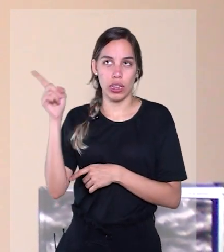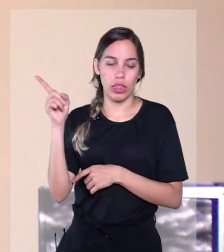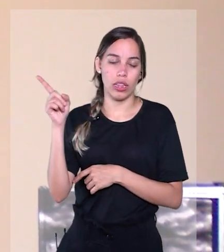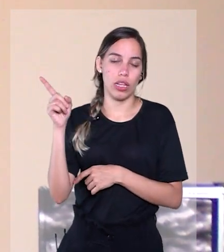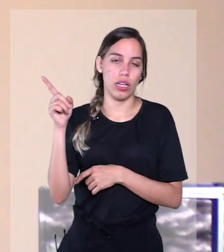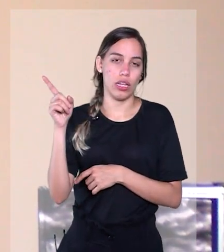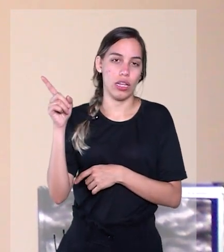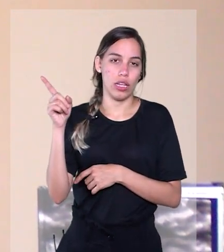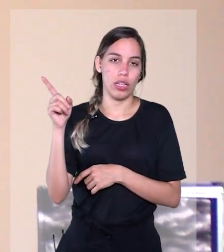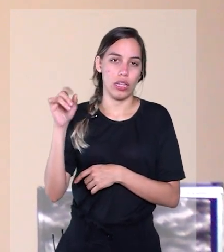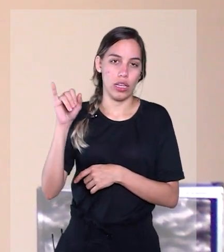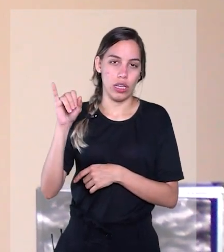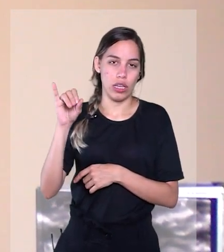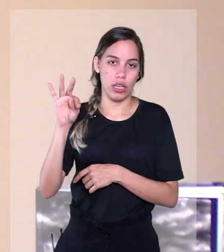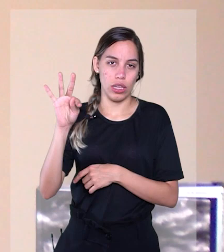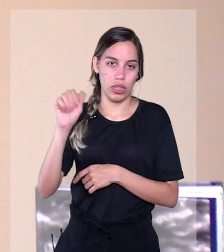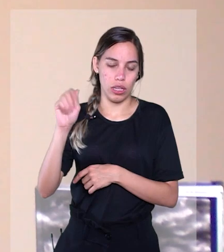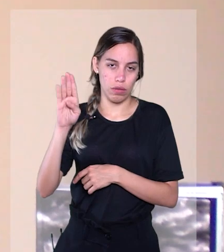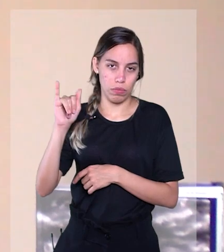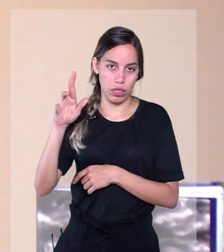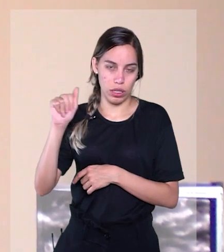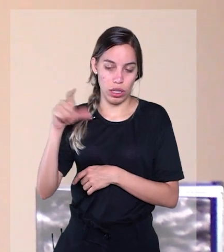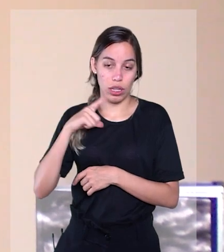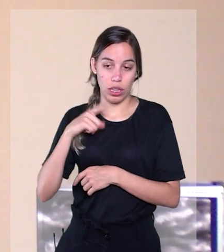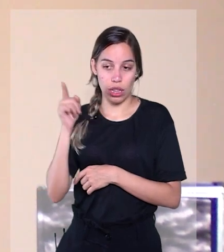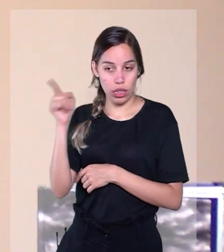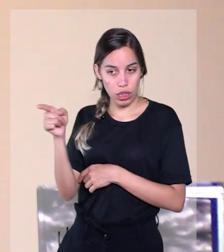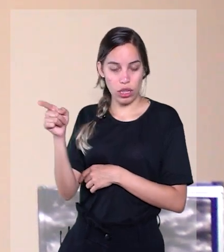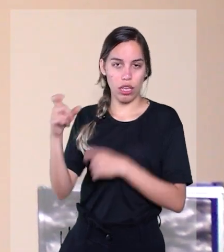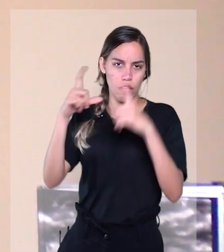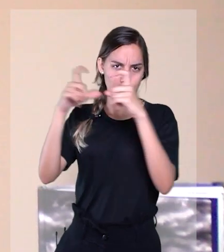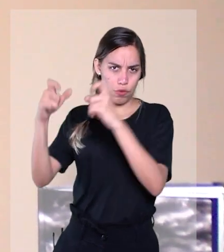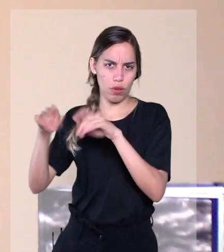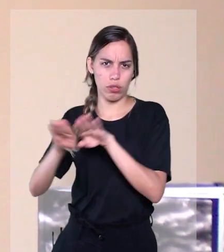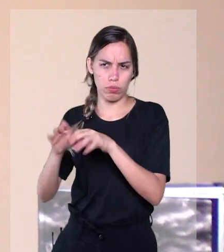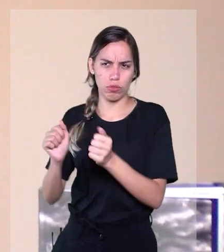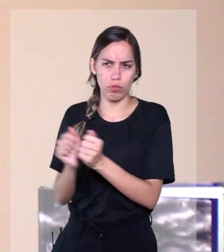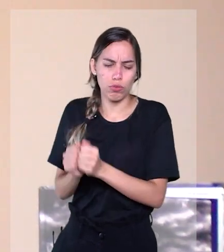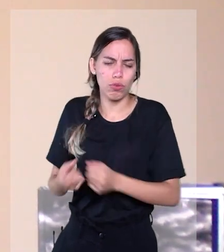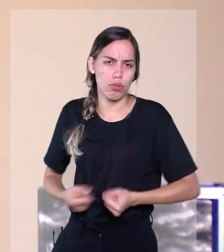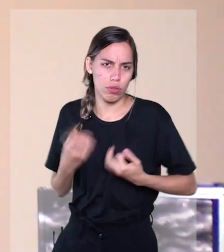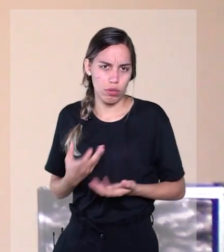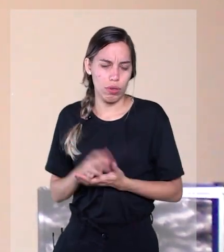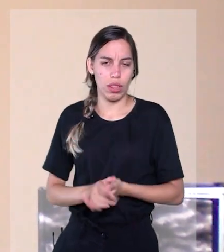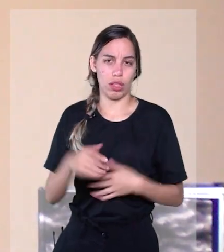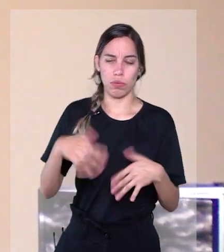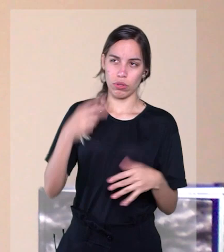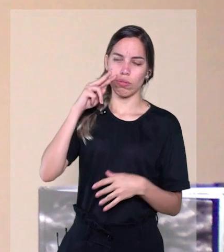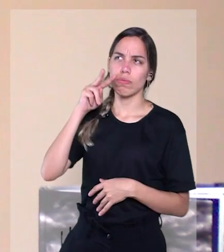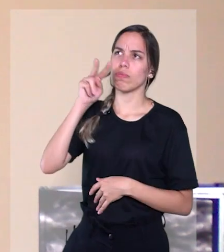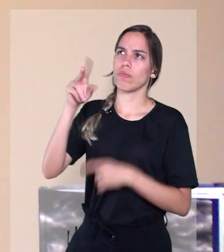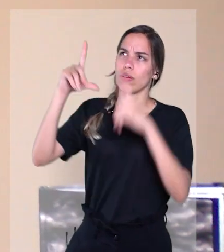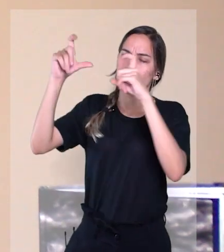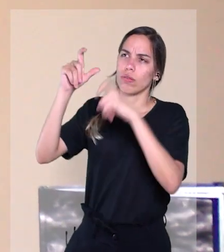Fundação Cultural Carlos Drummond de Andrade, de uma seleção dessas fotos com os poemas. Então, quando a gente se depara com a